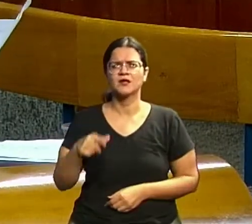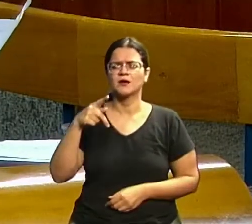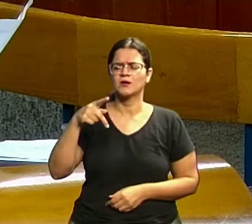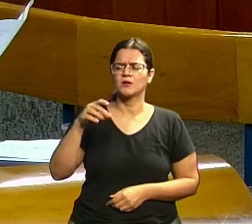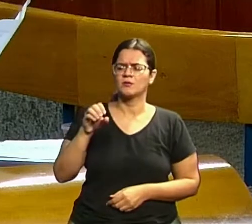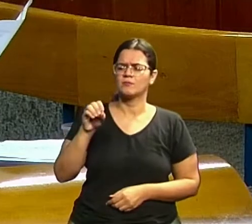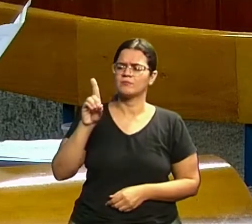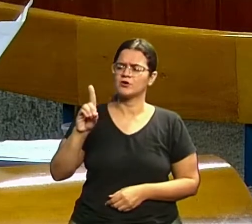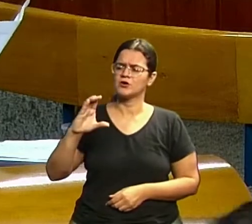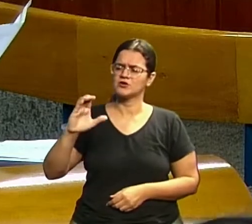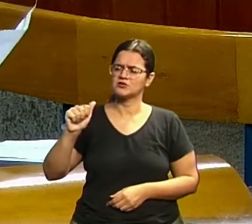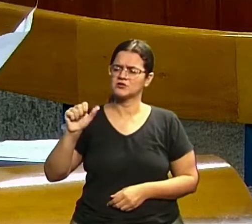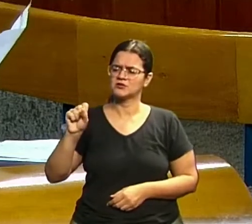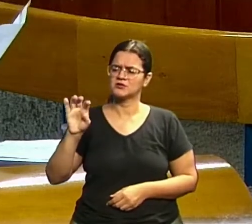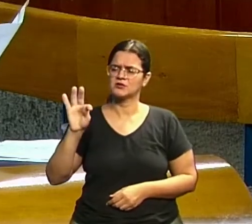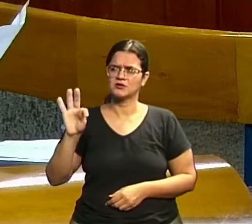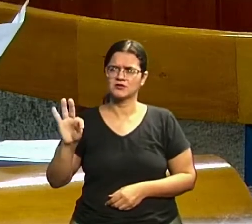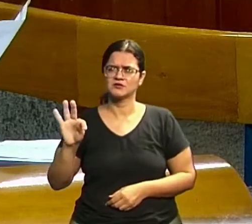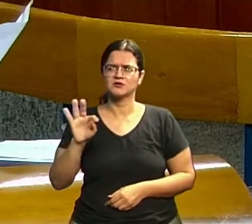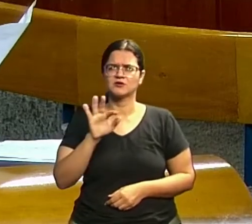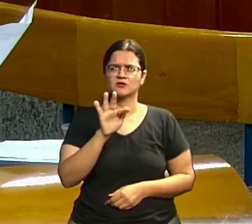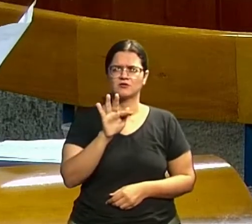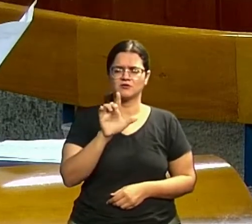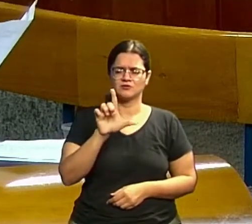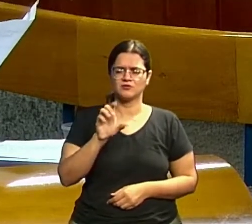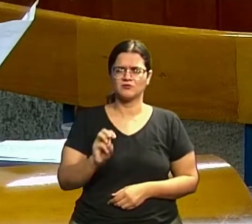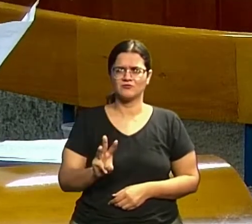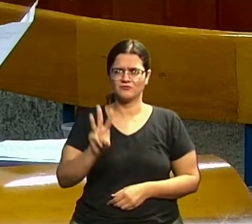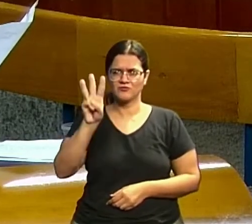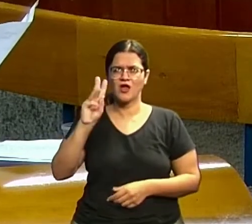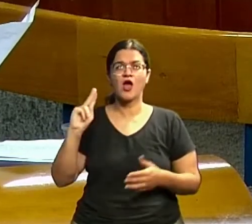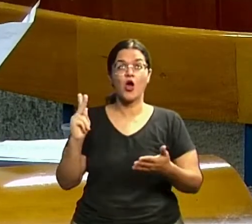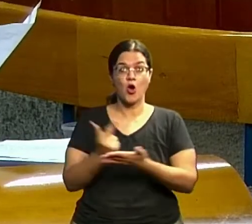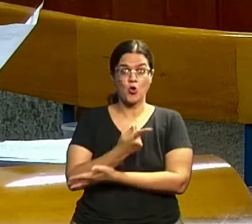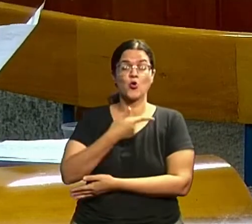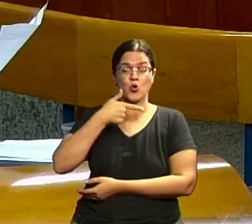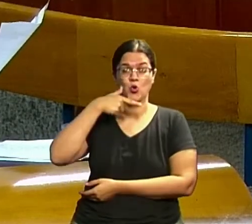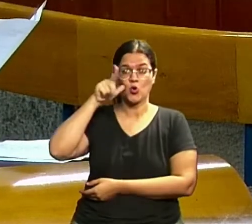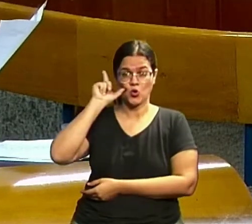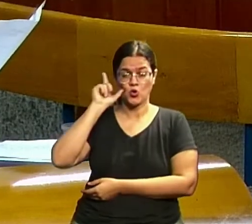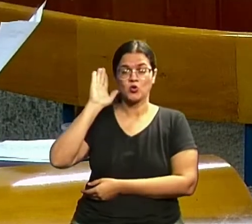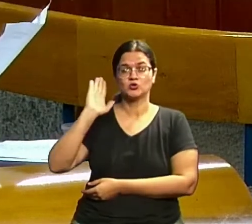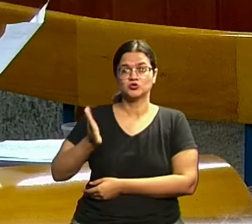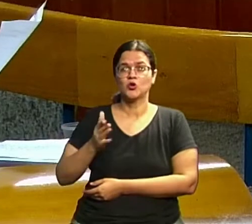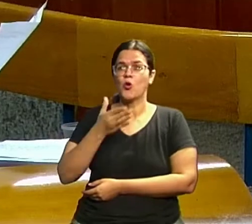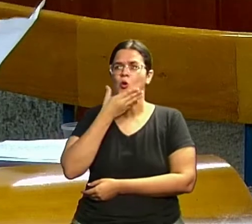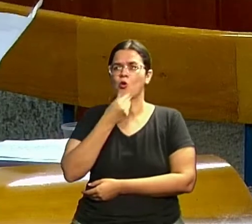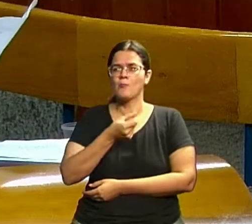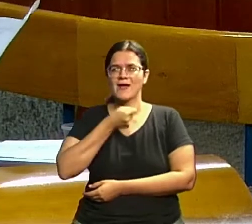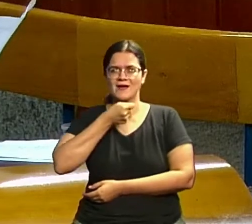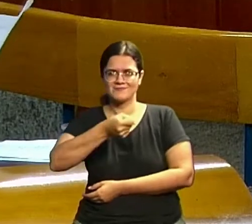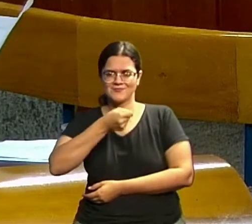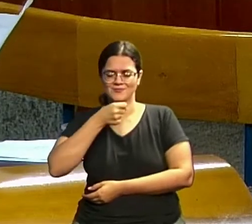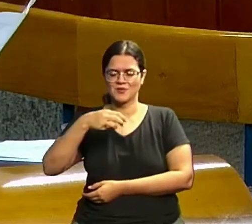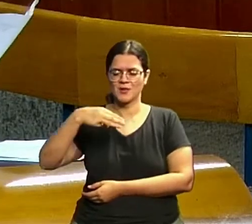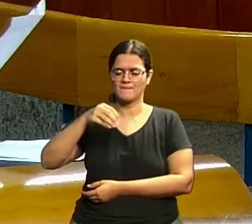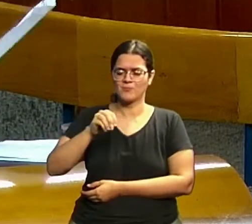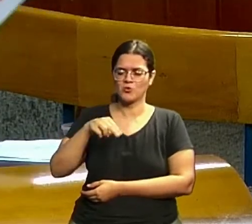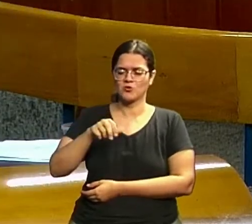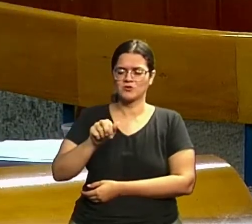podcast Flower, aconteceu um fato no dia de ontem, no qual o apresentador